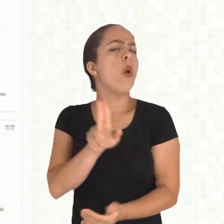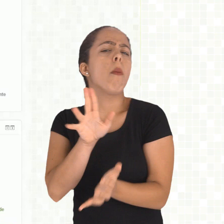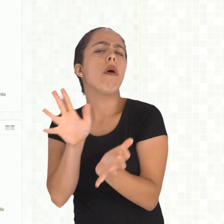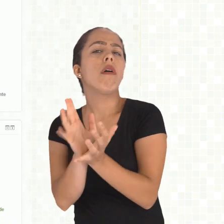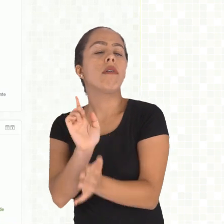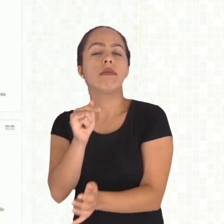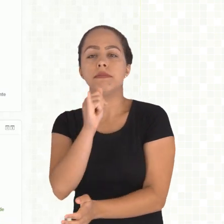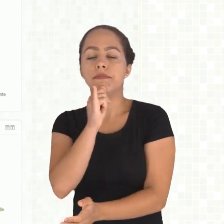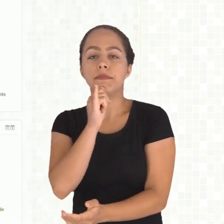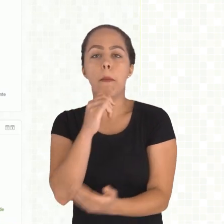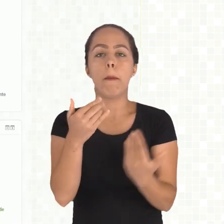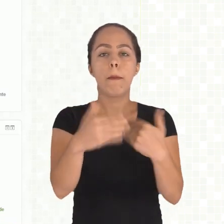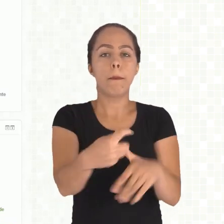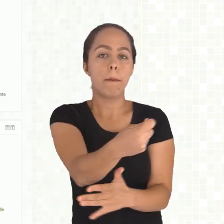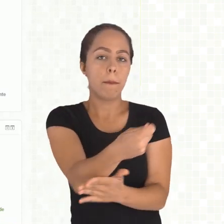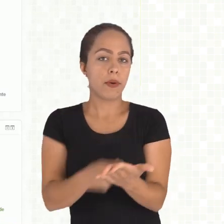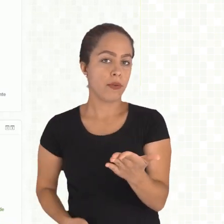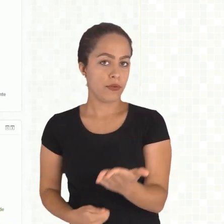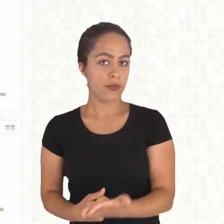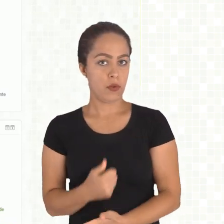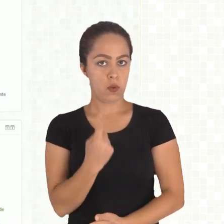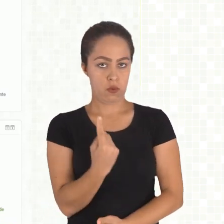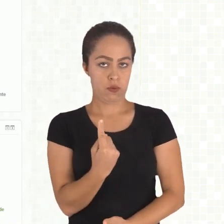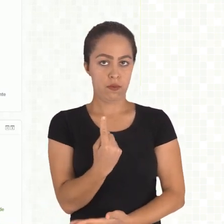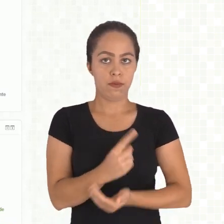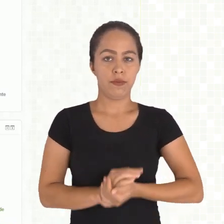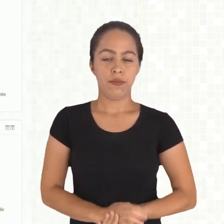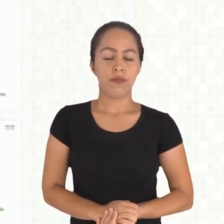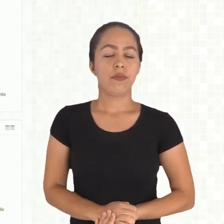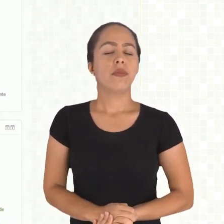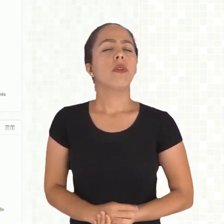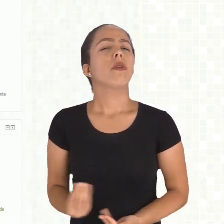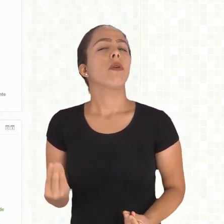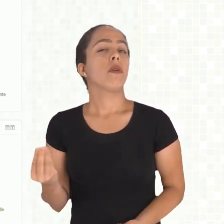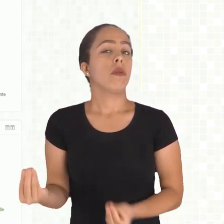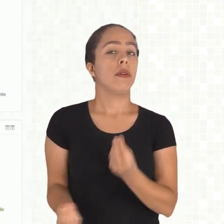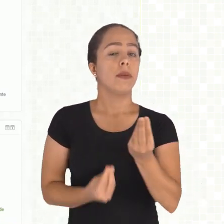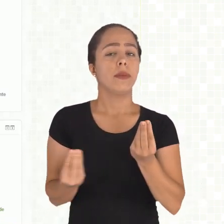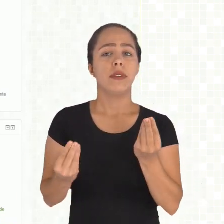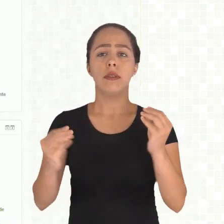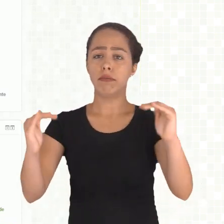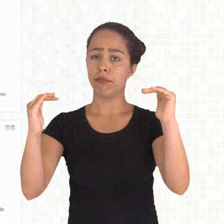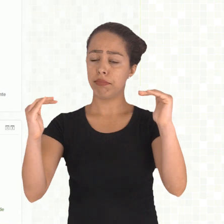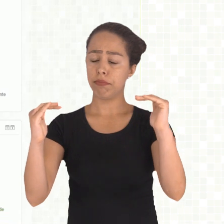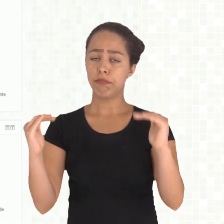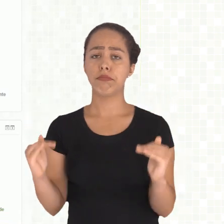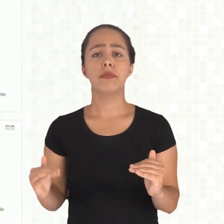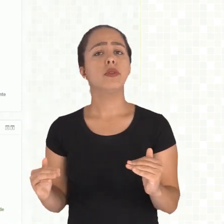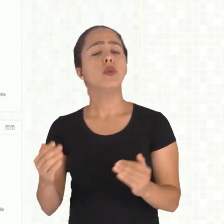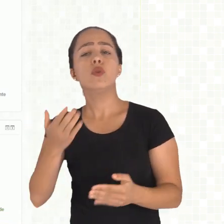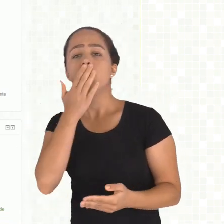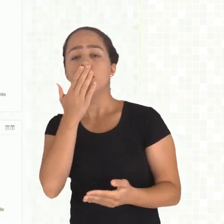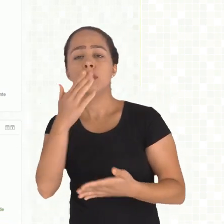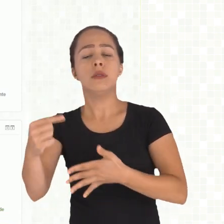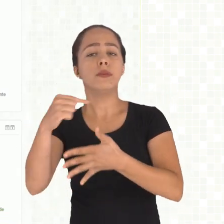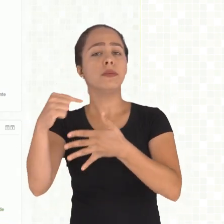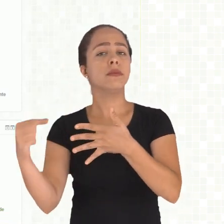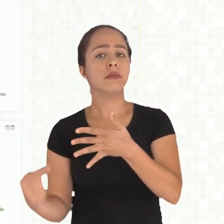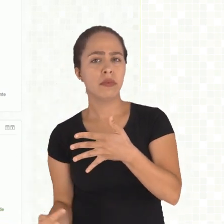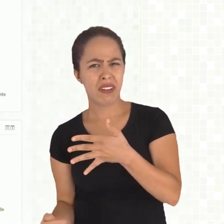vamos chamar de prova 1, por exemplo, né? E a forma de agregação que a gente quer para essa